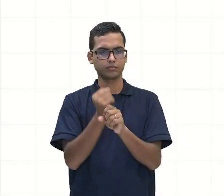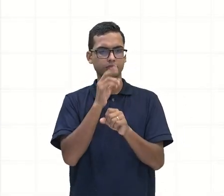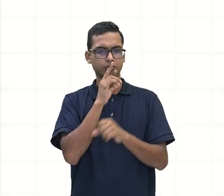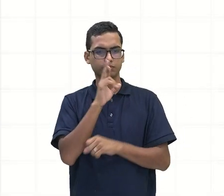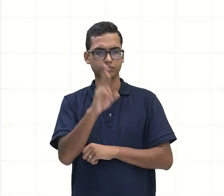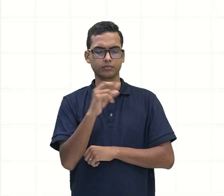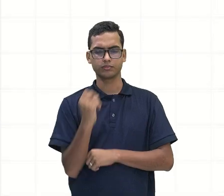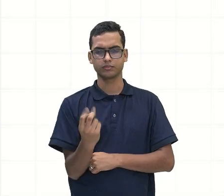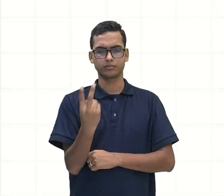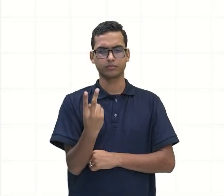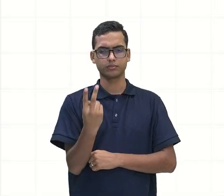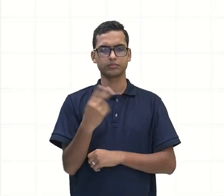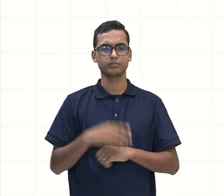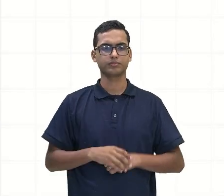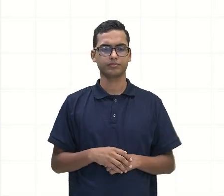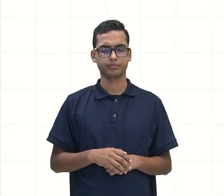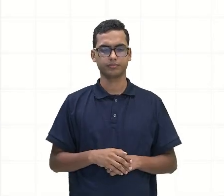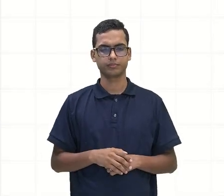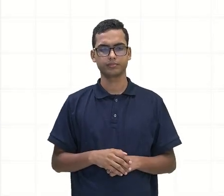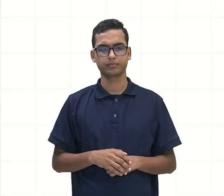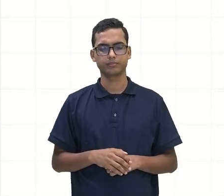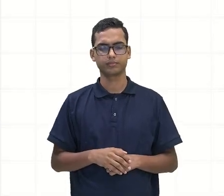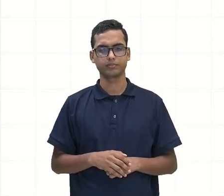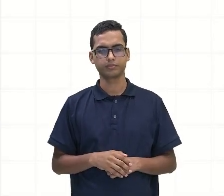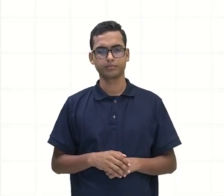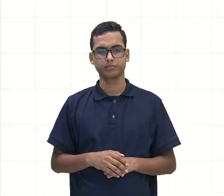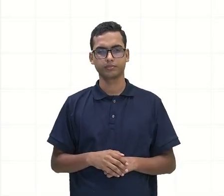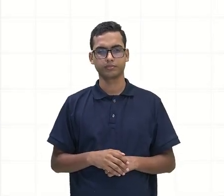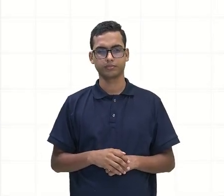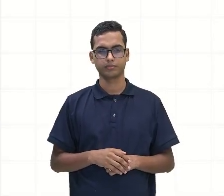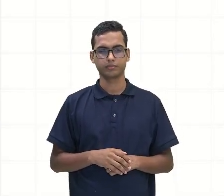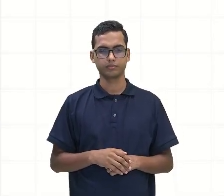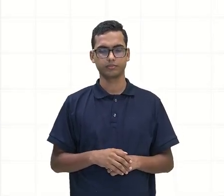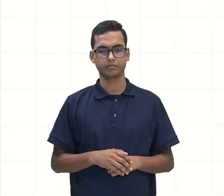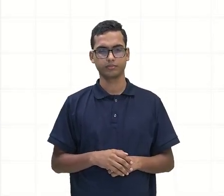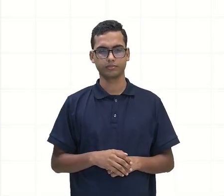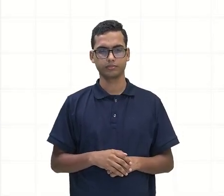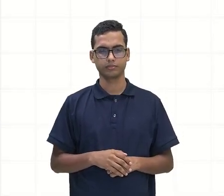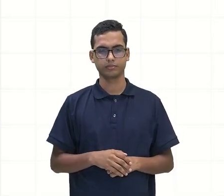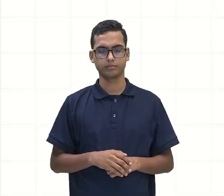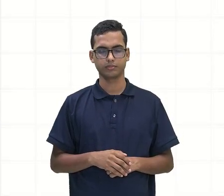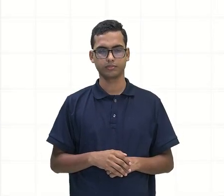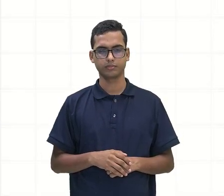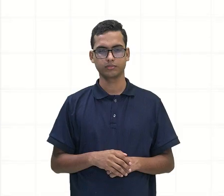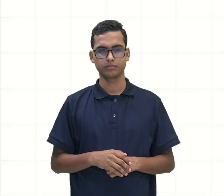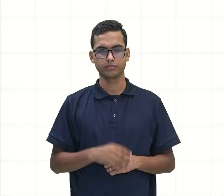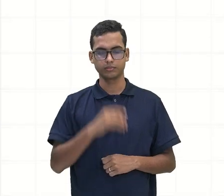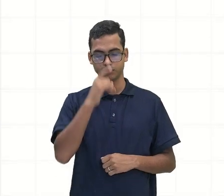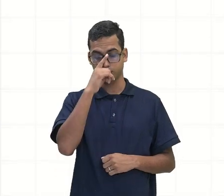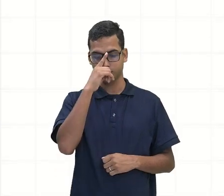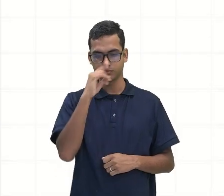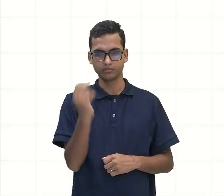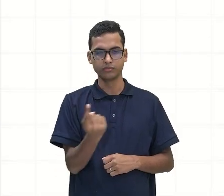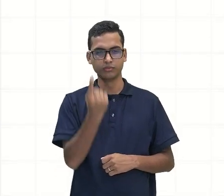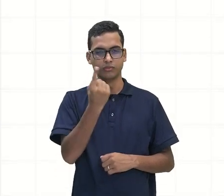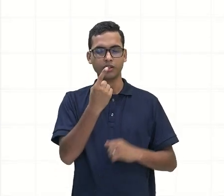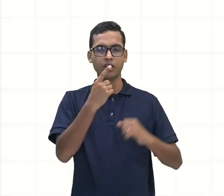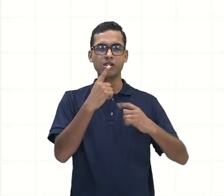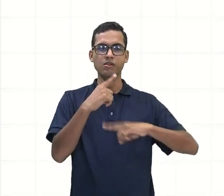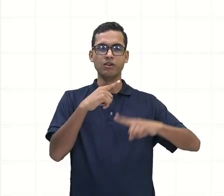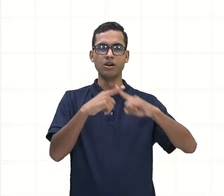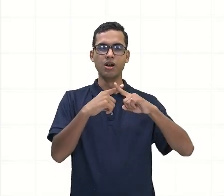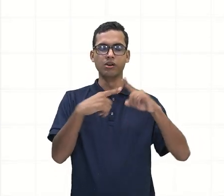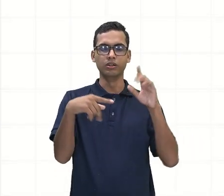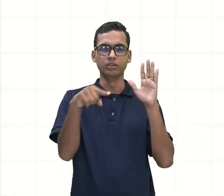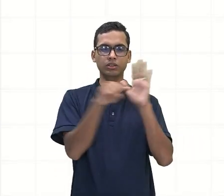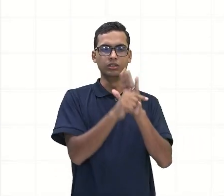aqui, ó, eu tenho... Mas não, peraí, vamos resolver logo essa conta. 1 vezes menos 2, multiplicação